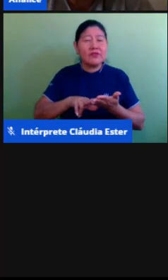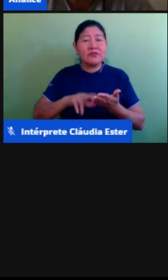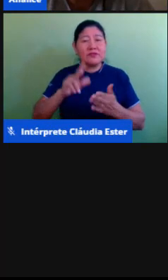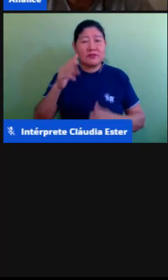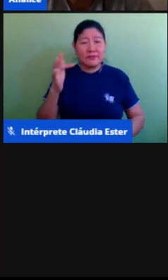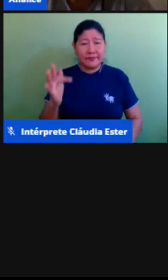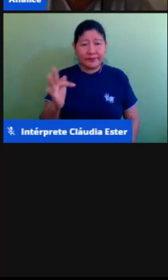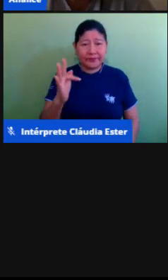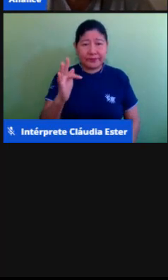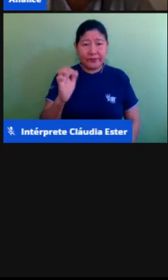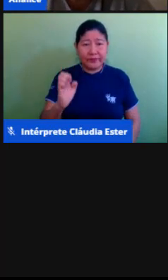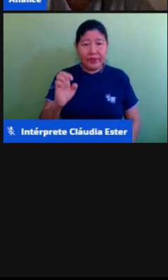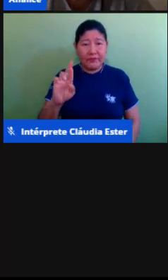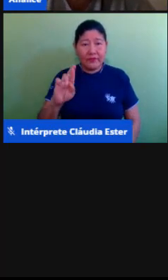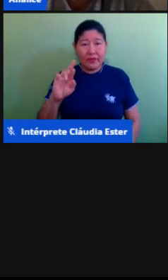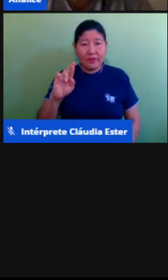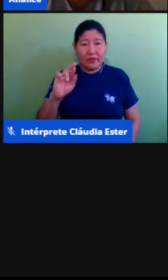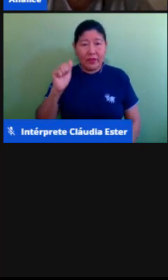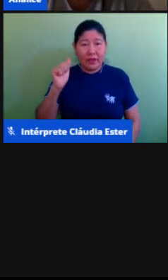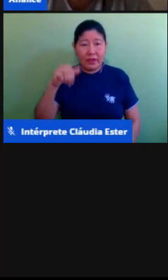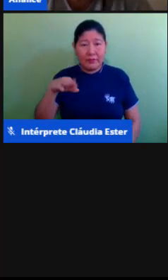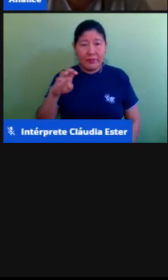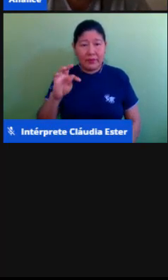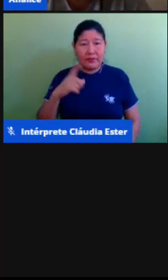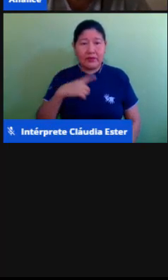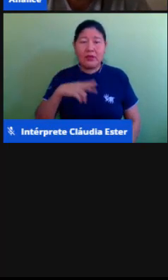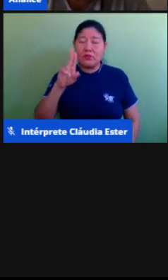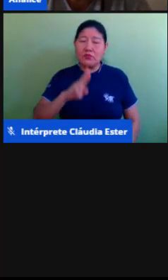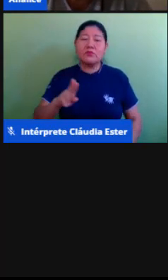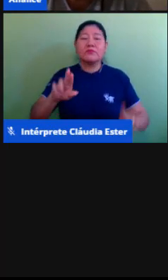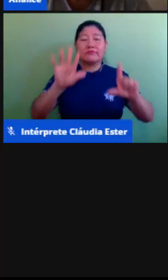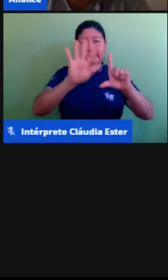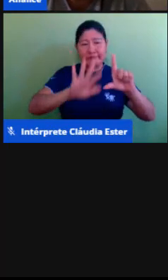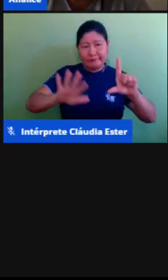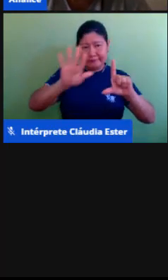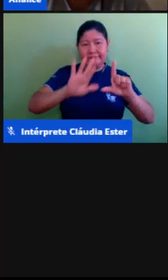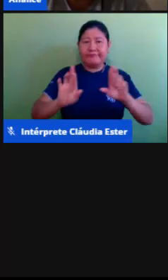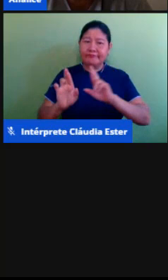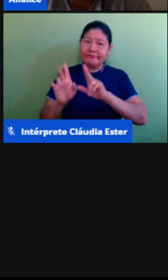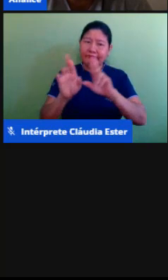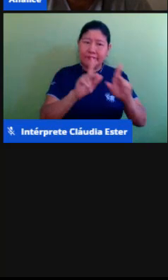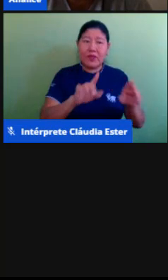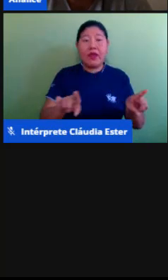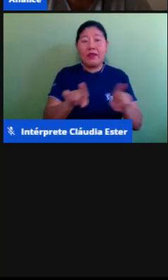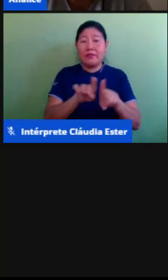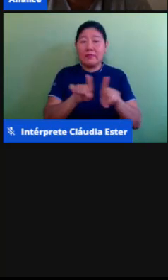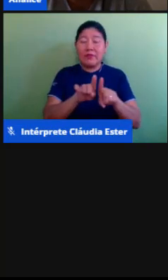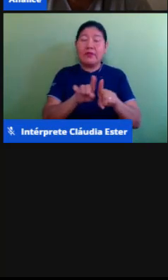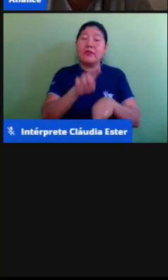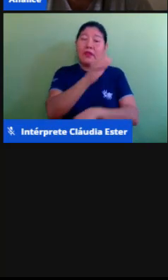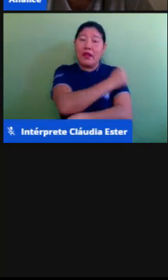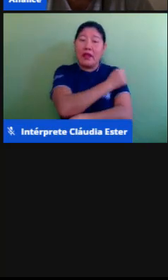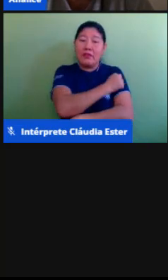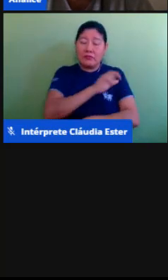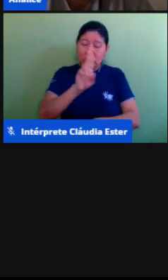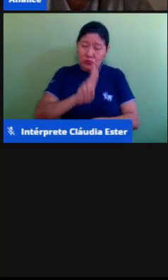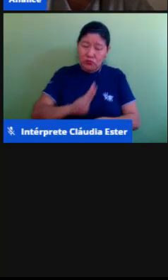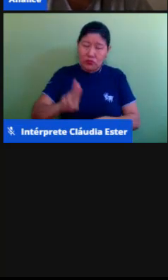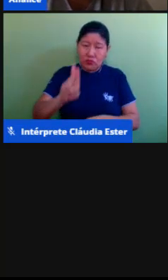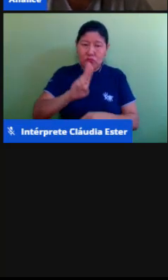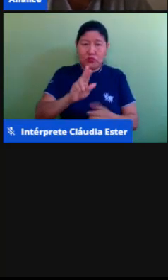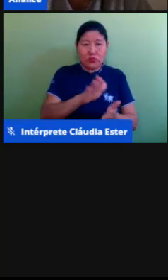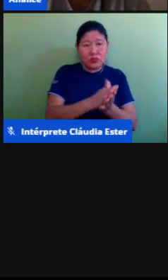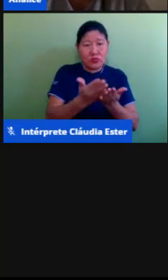diferentes plataformas, e tem aqueles que a gente sabe que a gente utiliza o caderno, né? Então, o caderno não tem jeito, e lá a